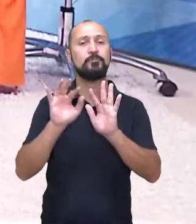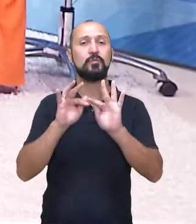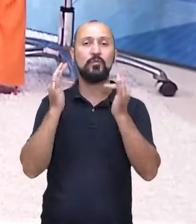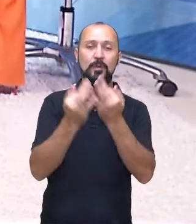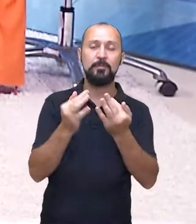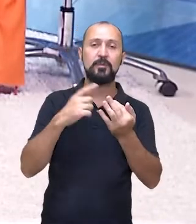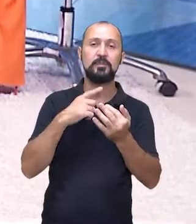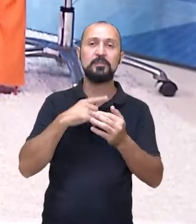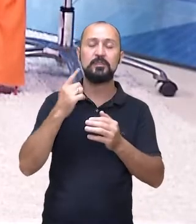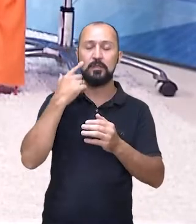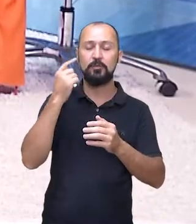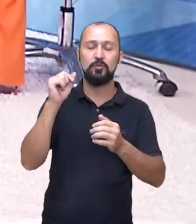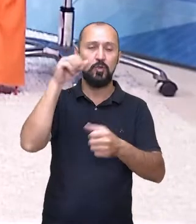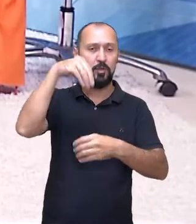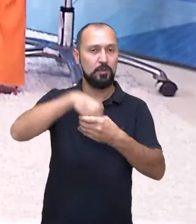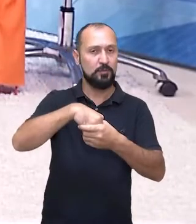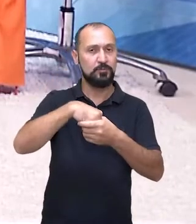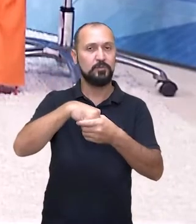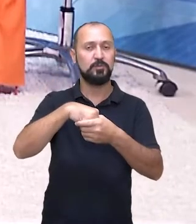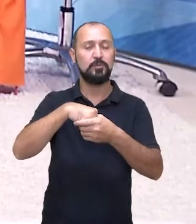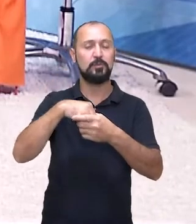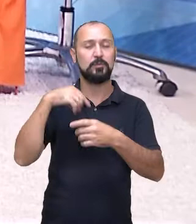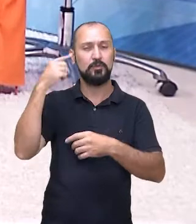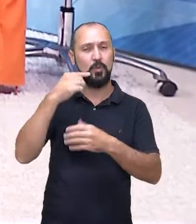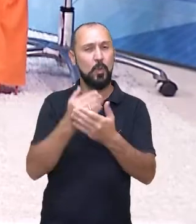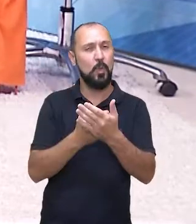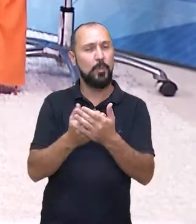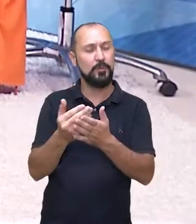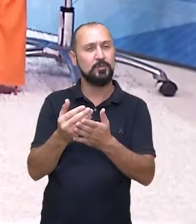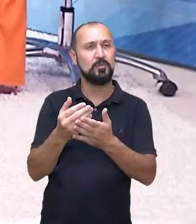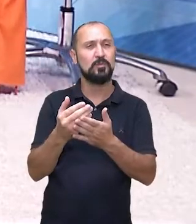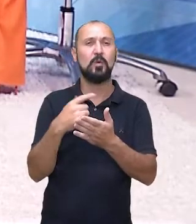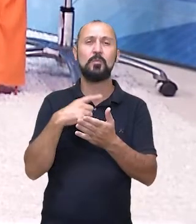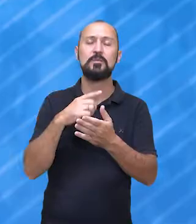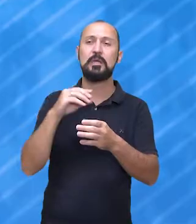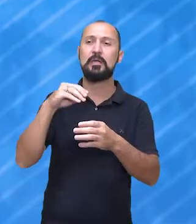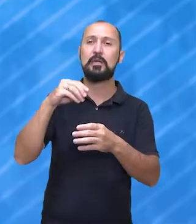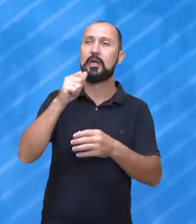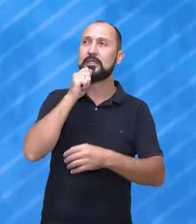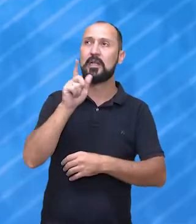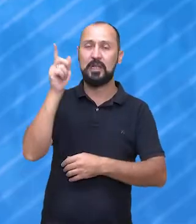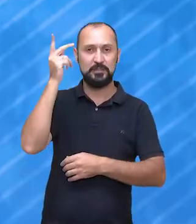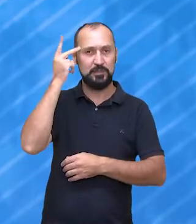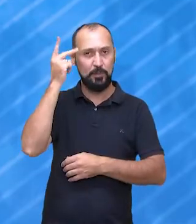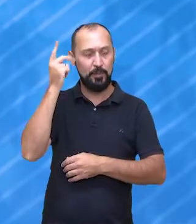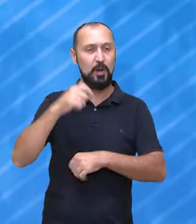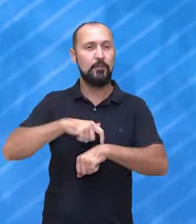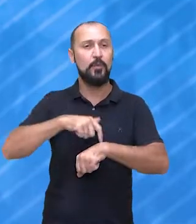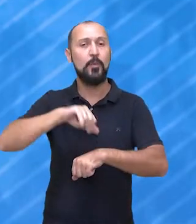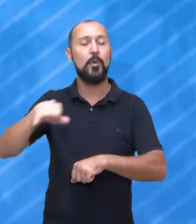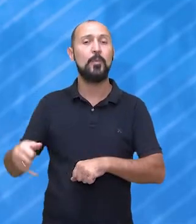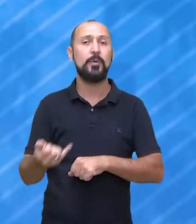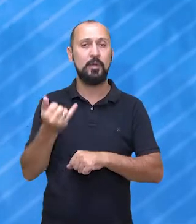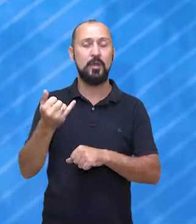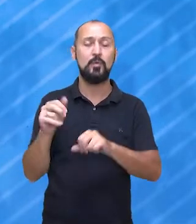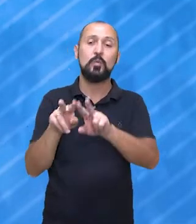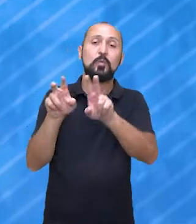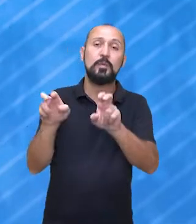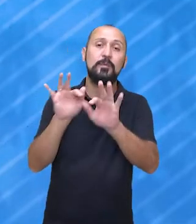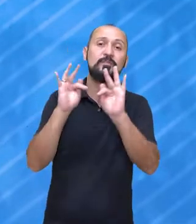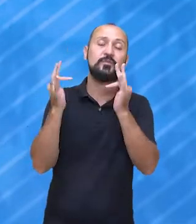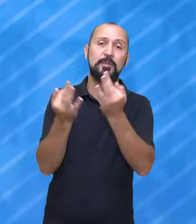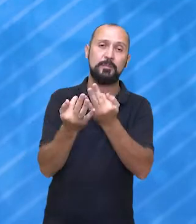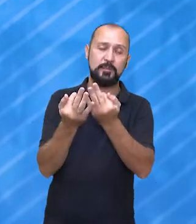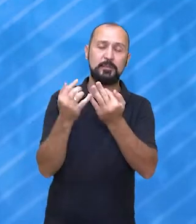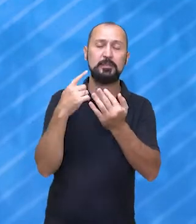a do direito de família ele chegou através de advocacia né logo cedo quando eu advogado ainda em São Paulo as oportunidades